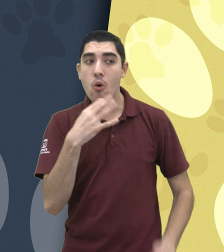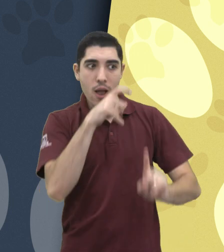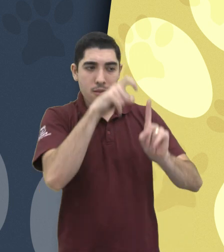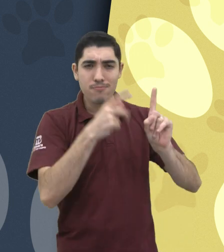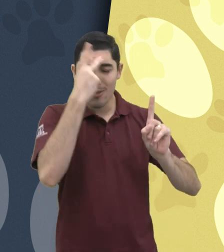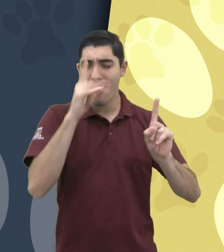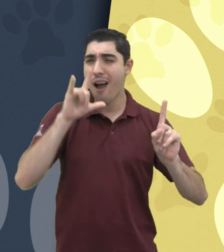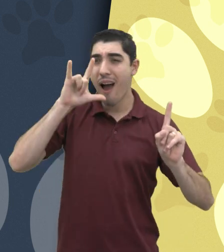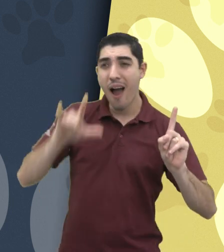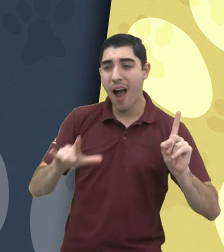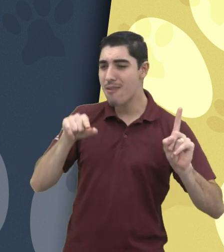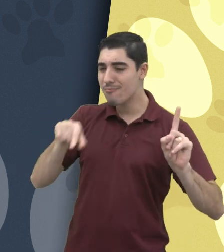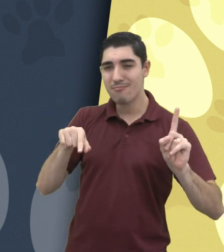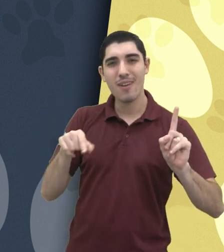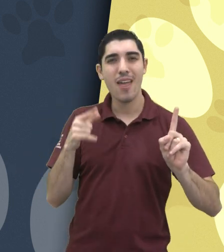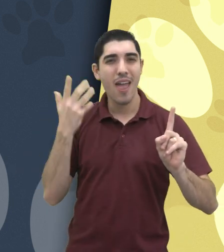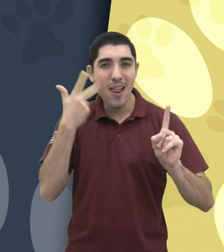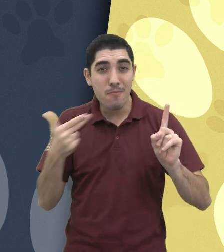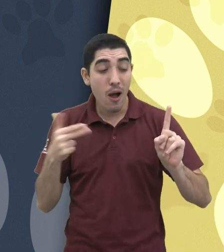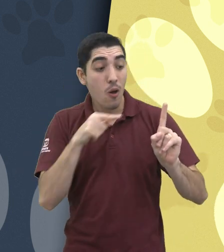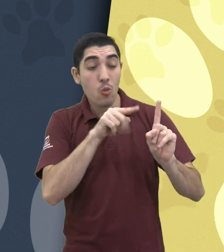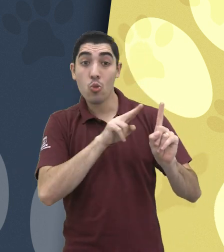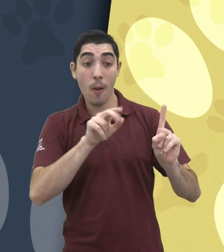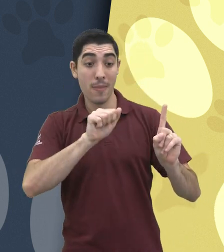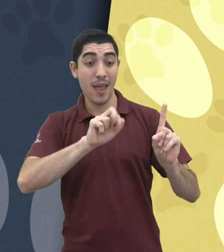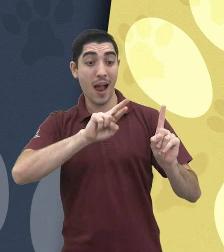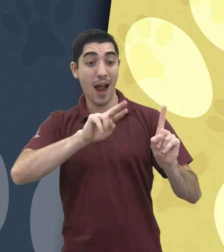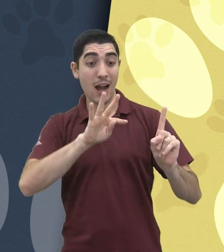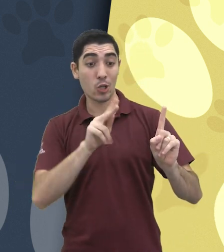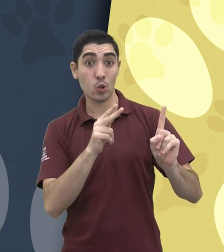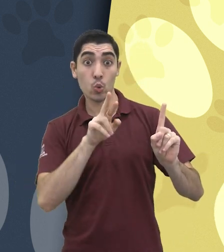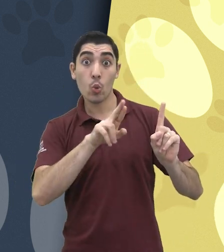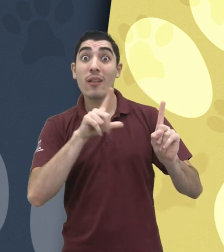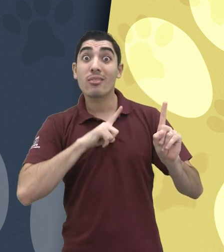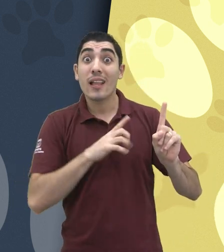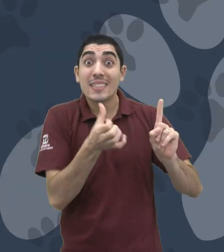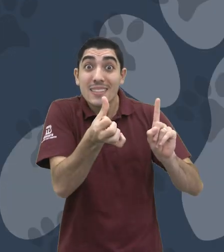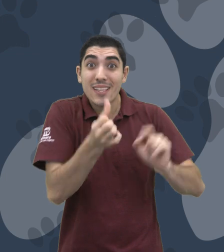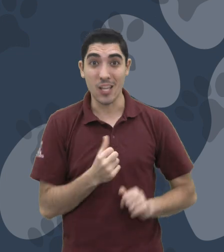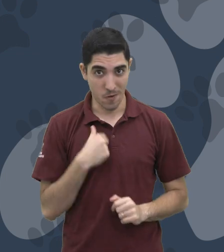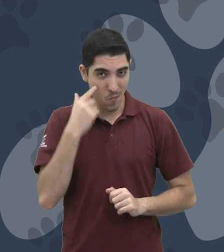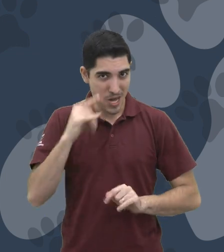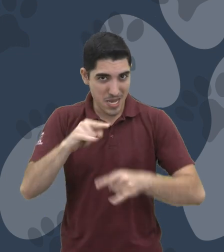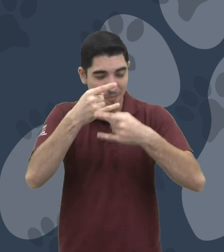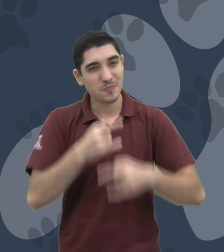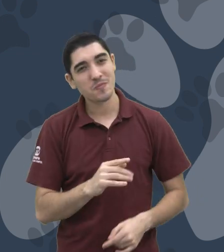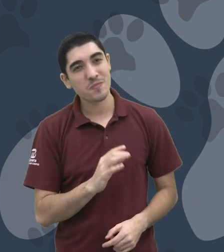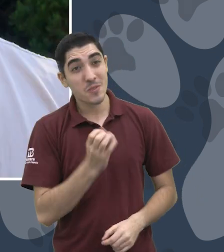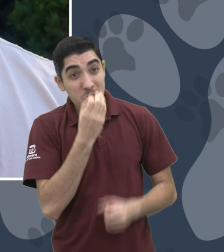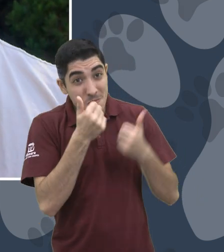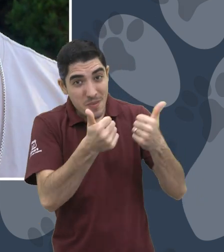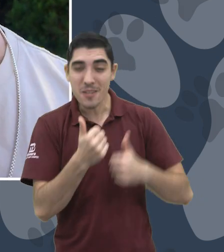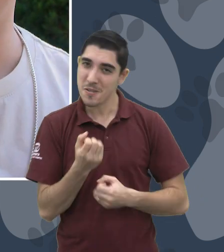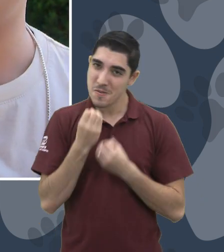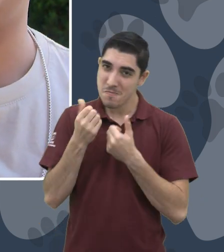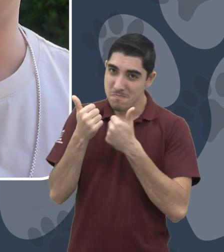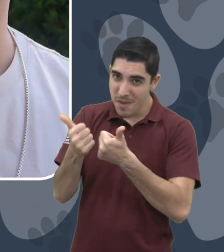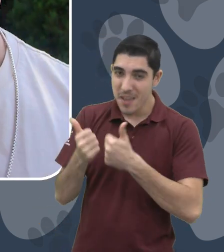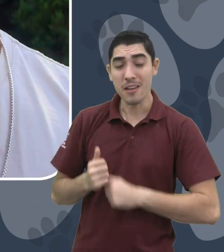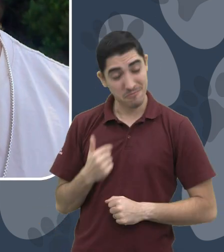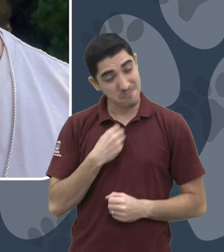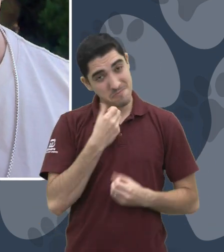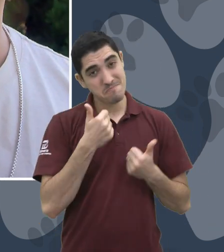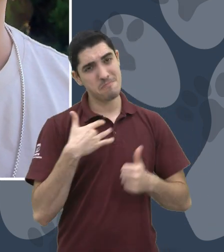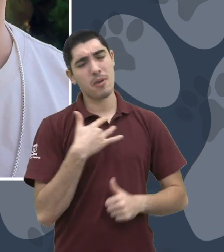tanto desse bichinho que tem, ó, 6. É o Arthur. Eu vou ligar pra ele. E aí, Arthur, beleza? E aí, Thiagão, beleza?